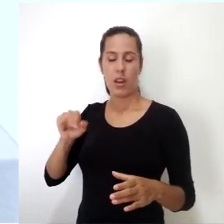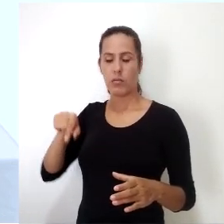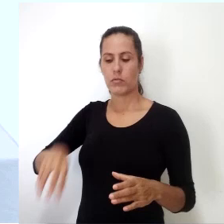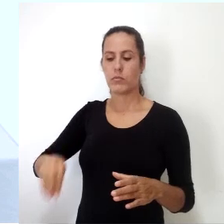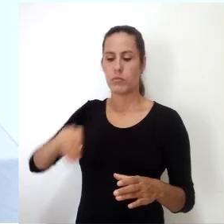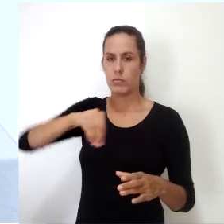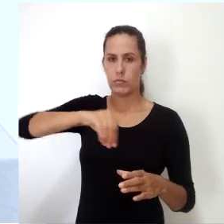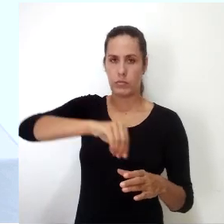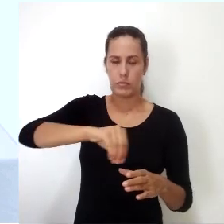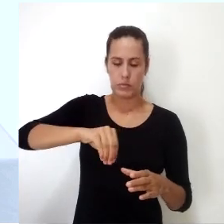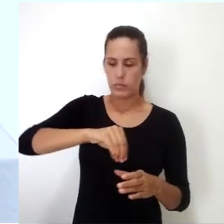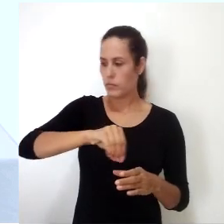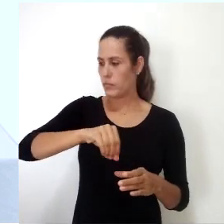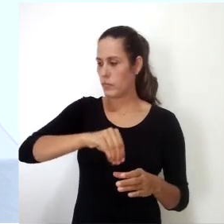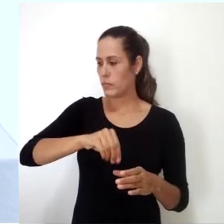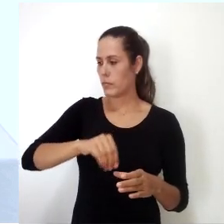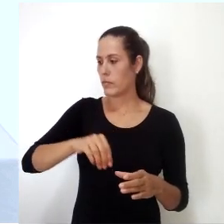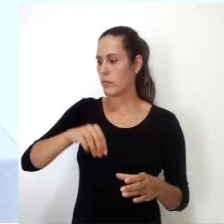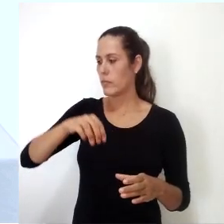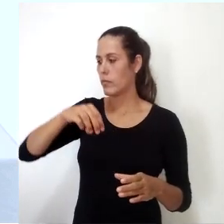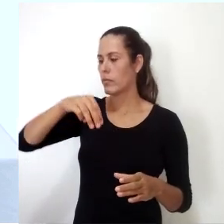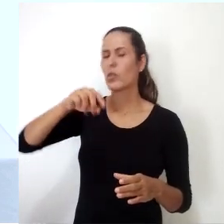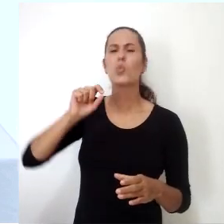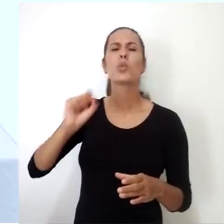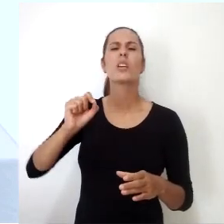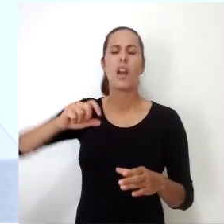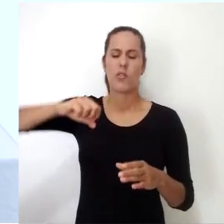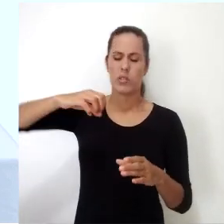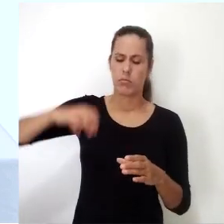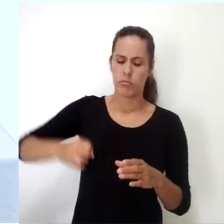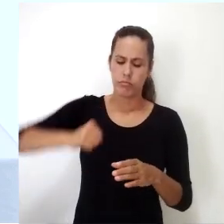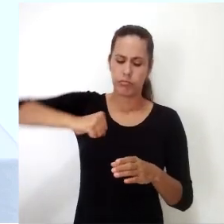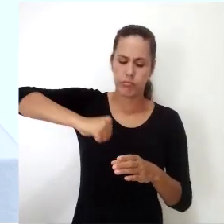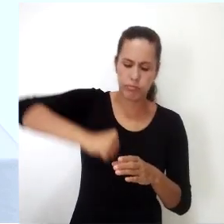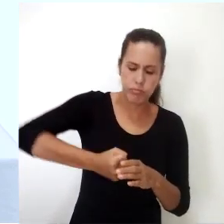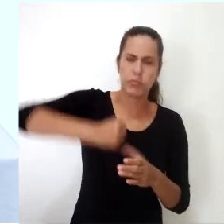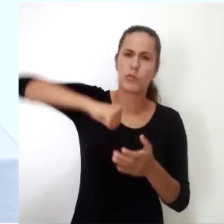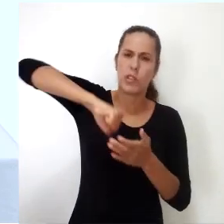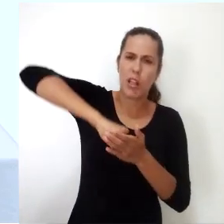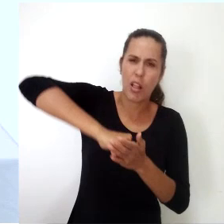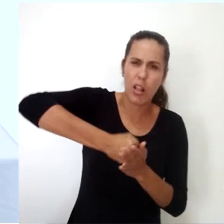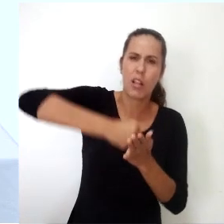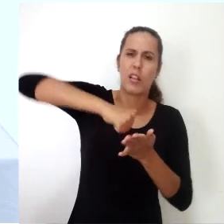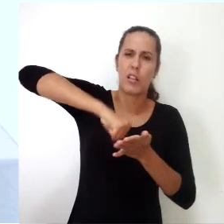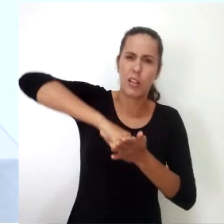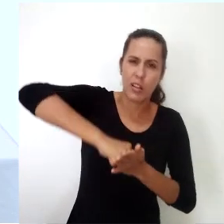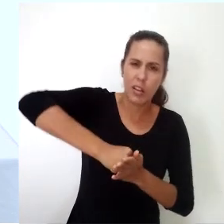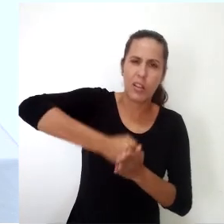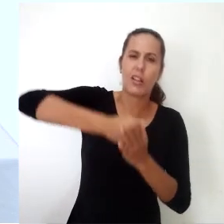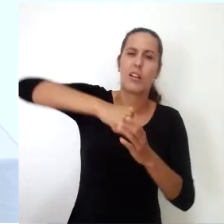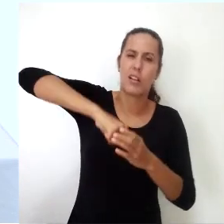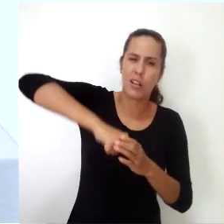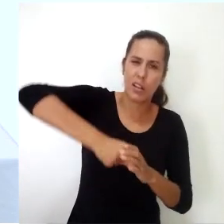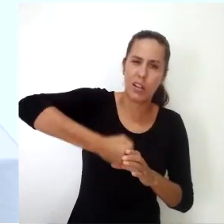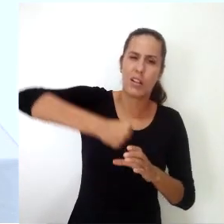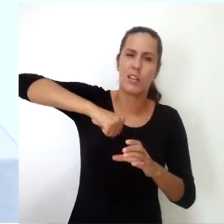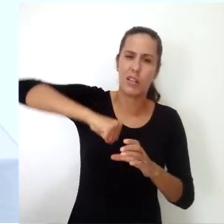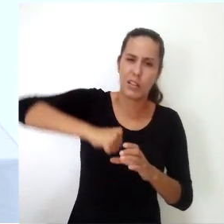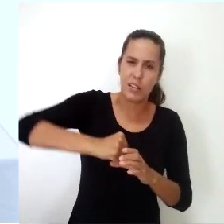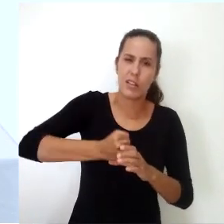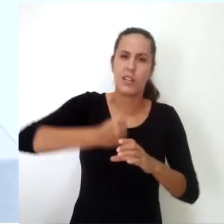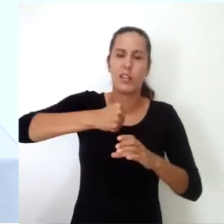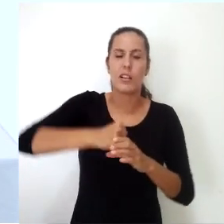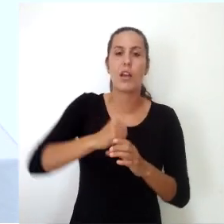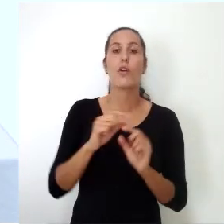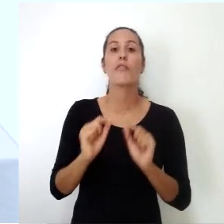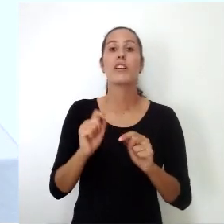E vou fazer a maceração. O que é a maceração? A maceração é justamente você